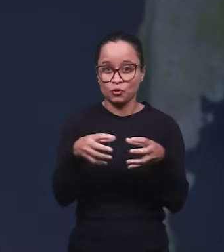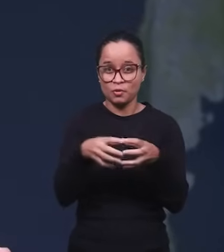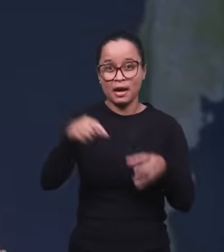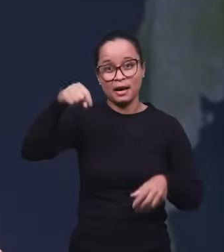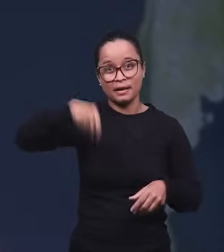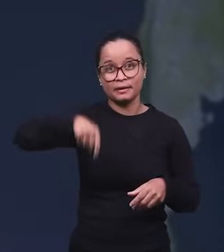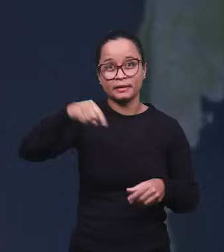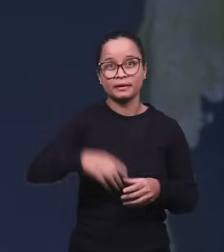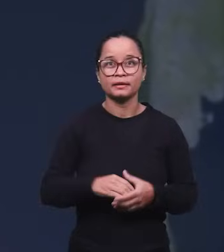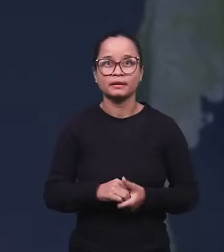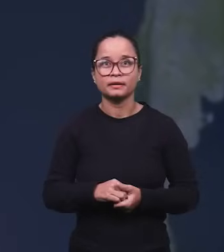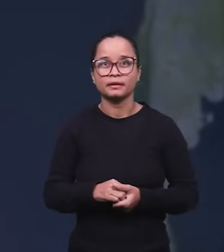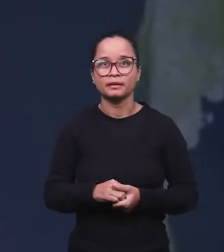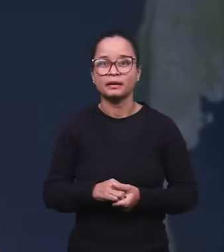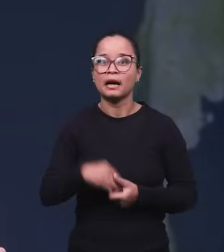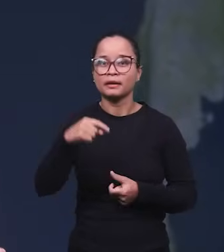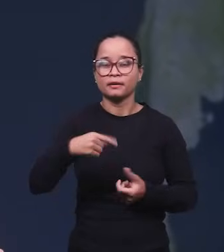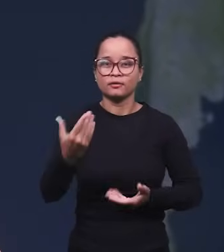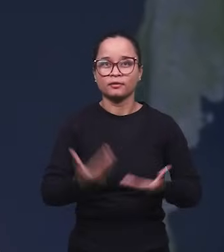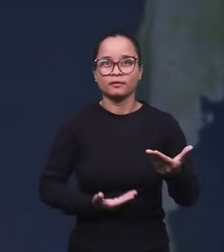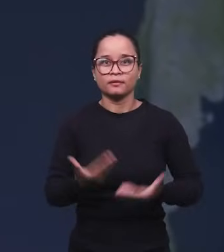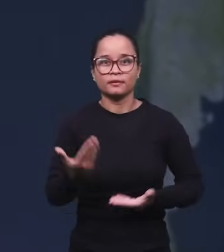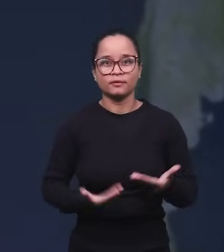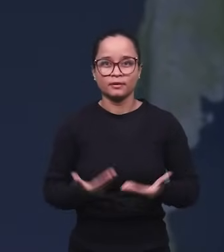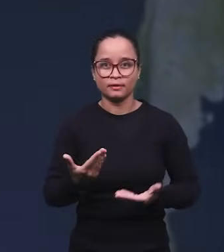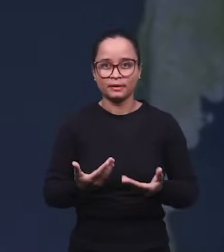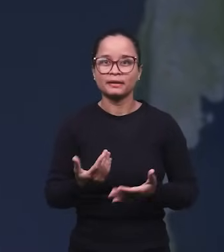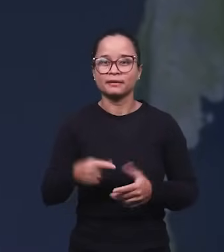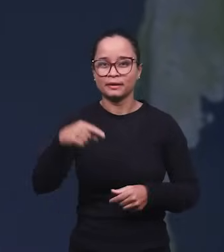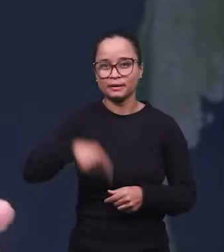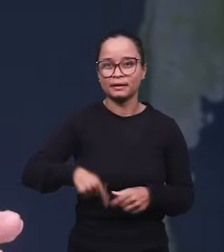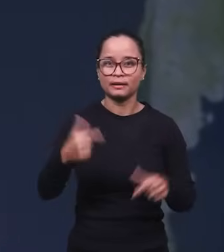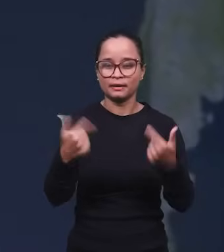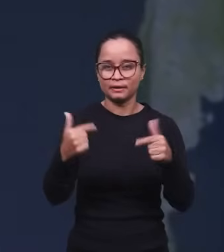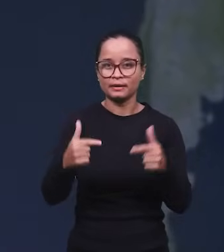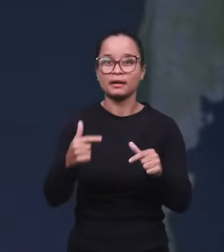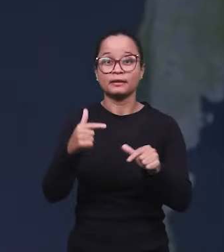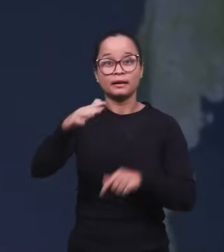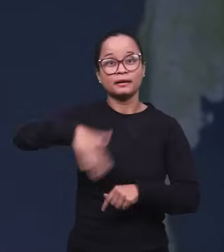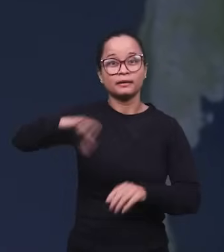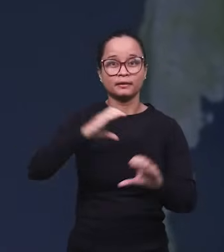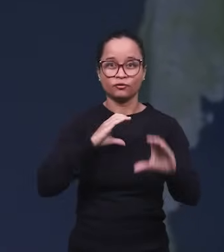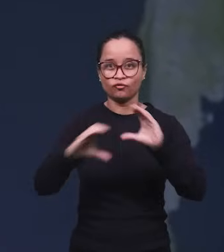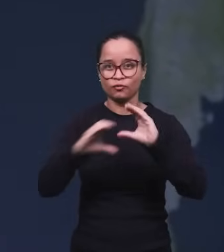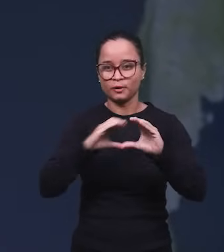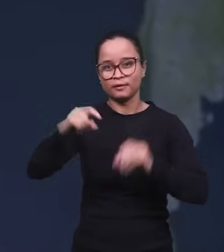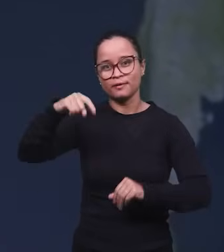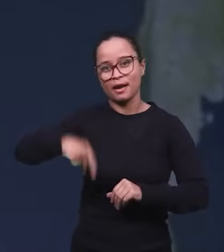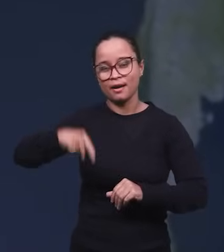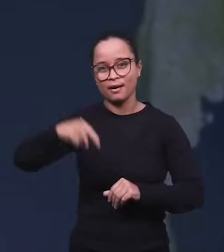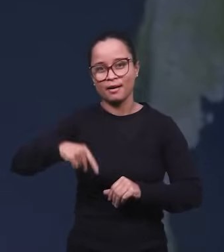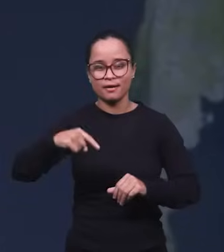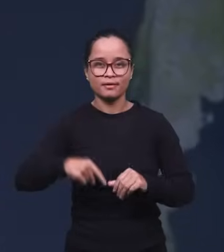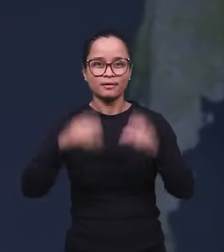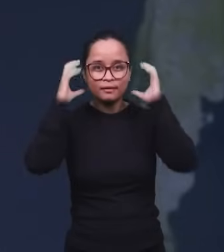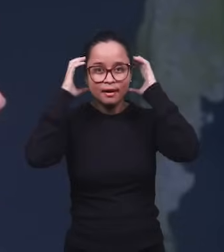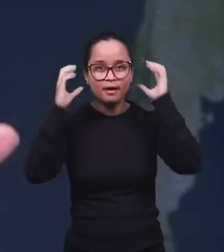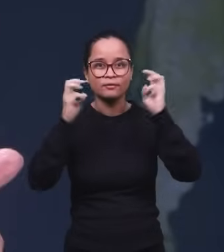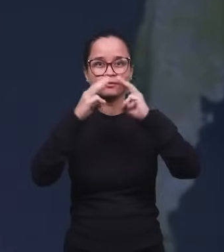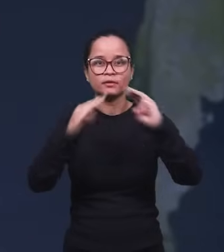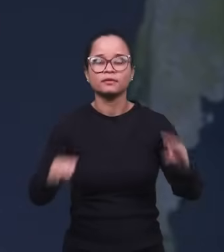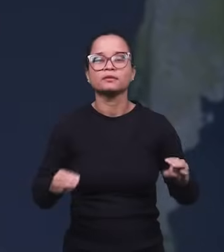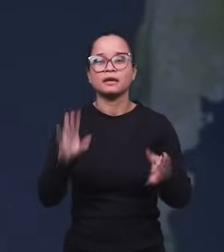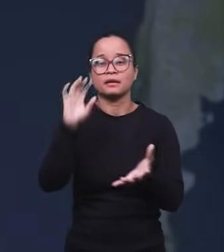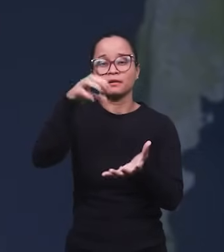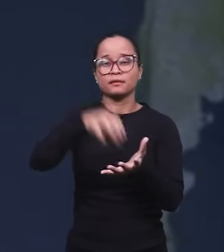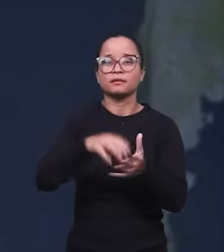uma equipe de trabalho aqui, que ela é composta aqui dos nossos irmãos, aqui dos nossos colaboradores, aqui na área de comunicações, aqui da rádio e TV